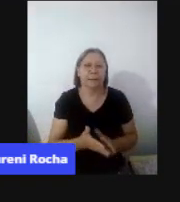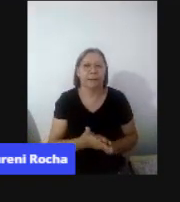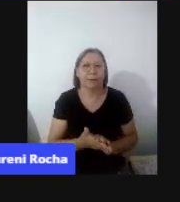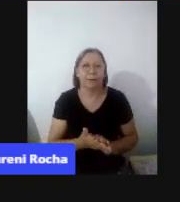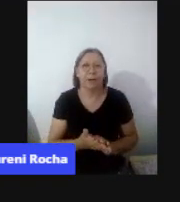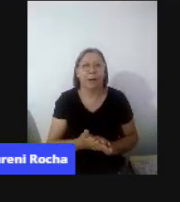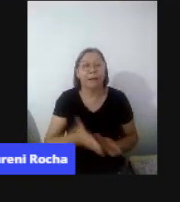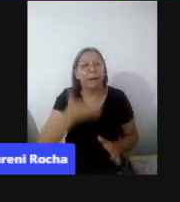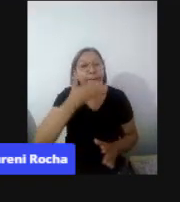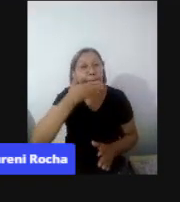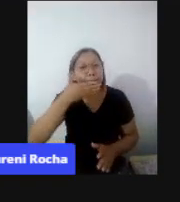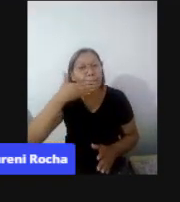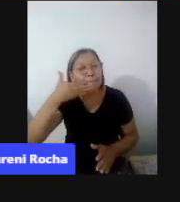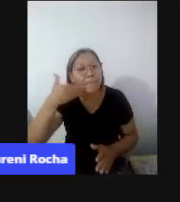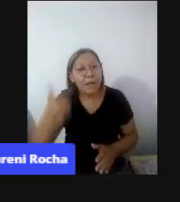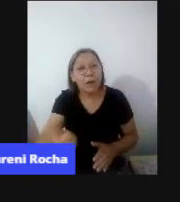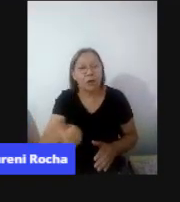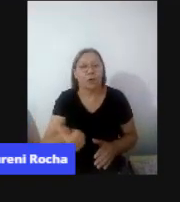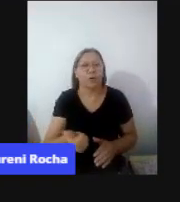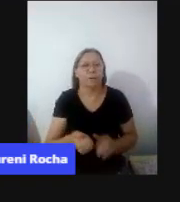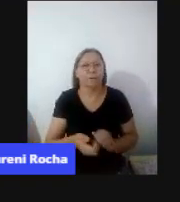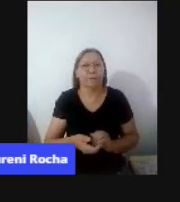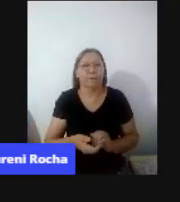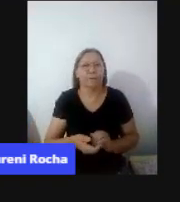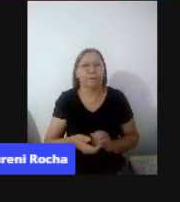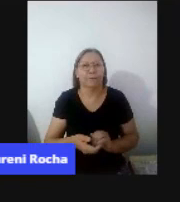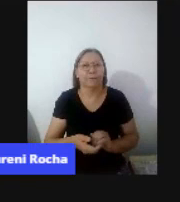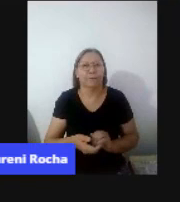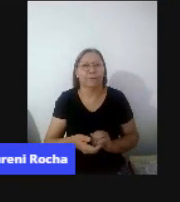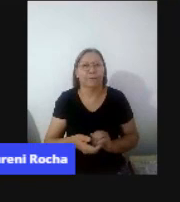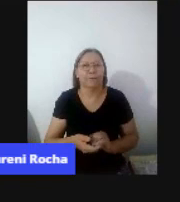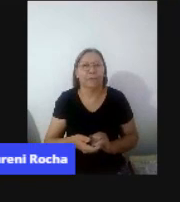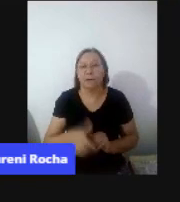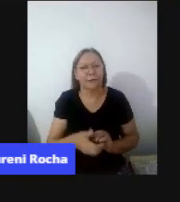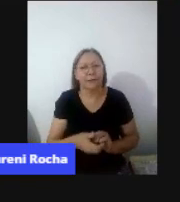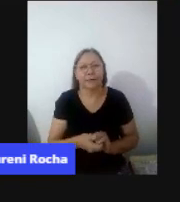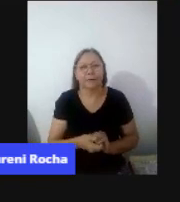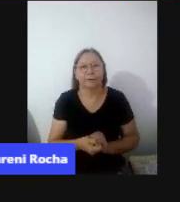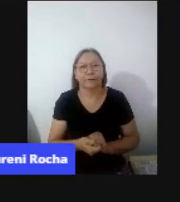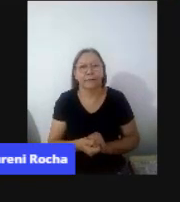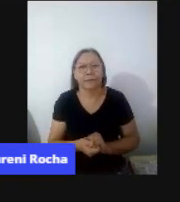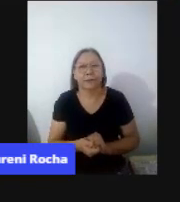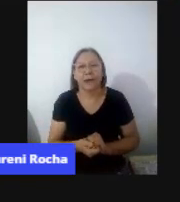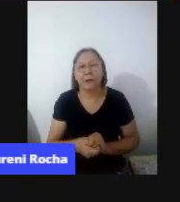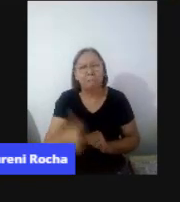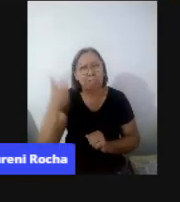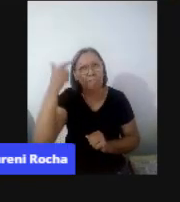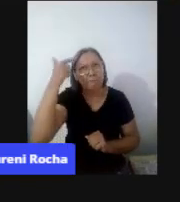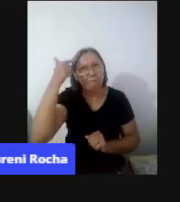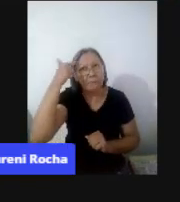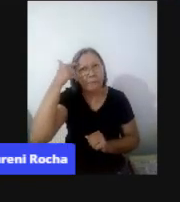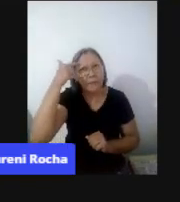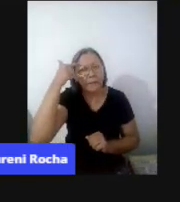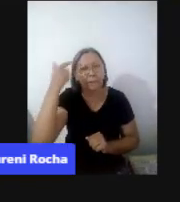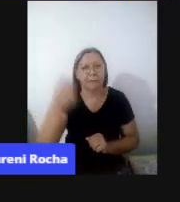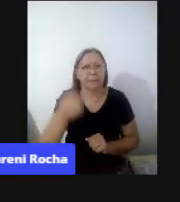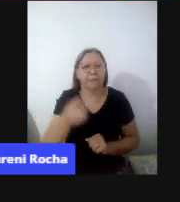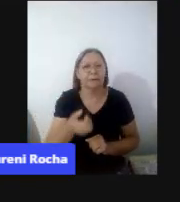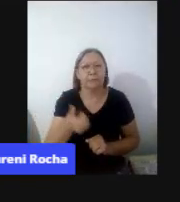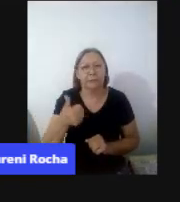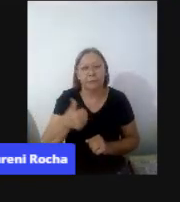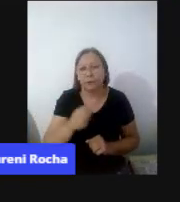né? Não existe um pensamento fechado, né? Existe uma